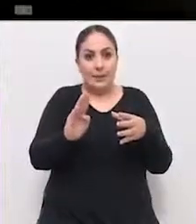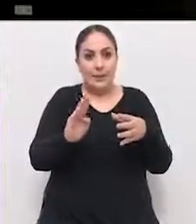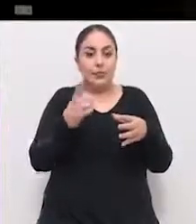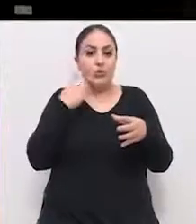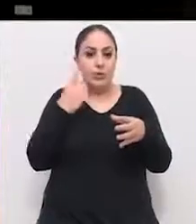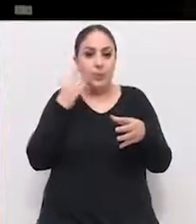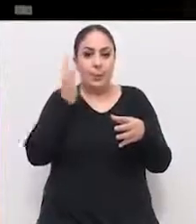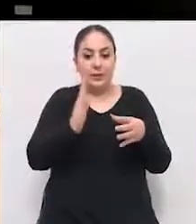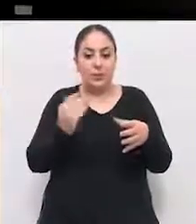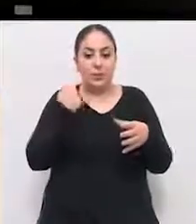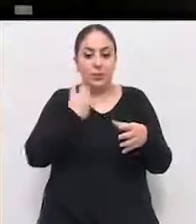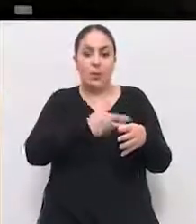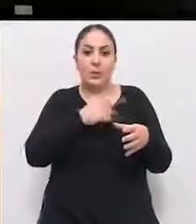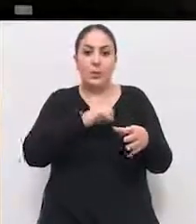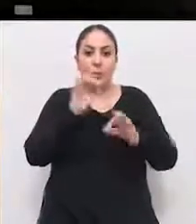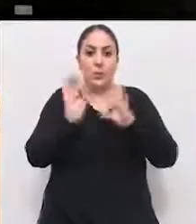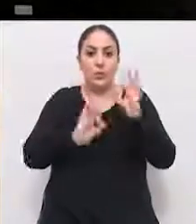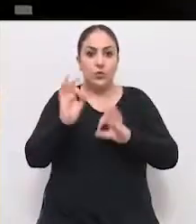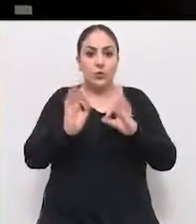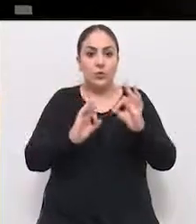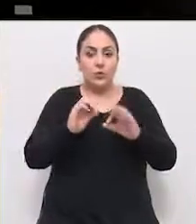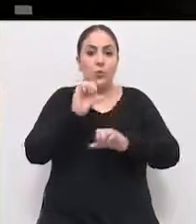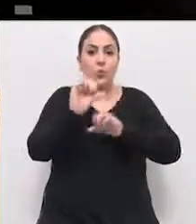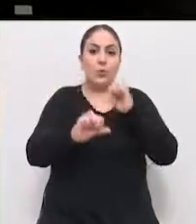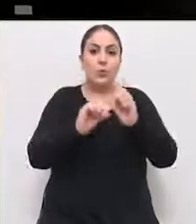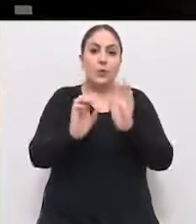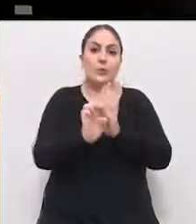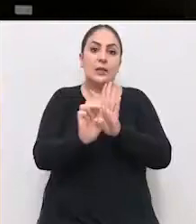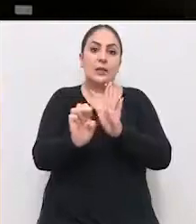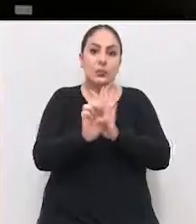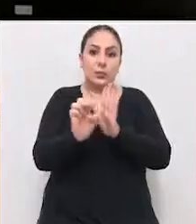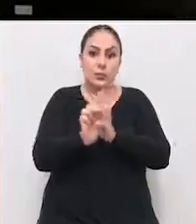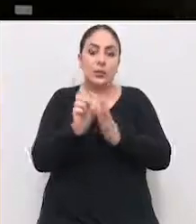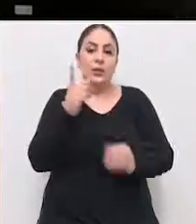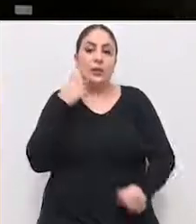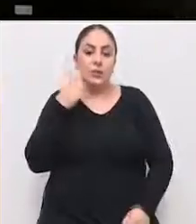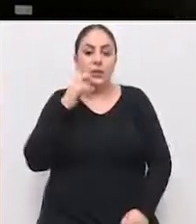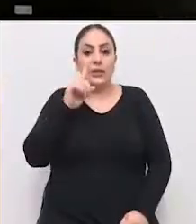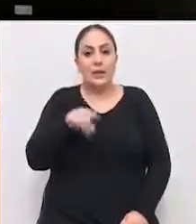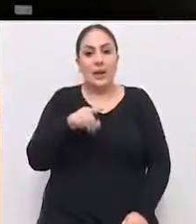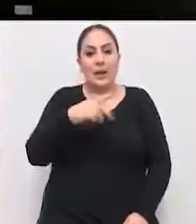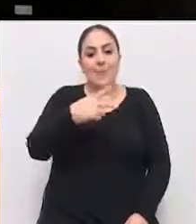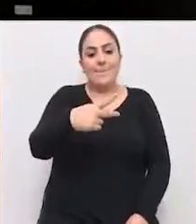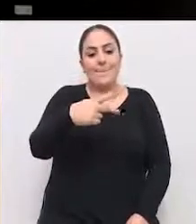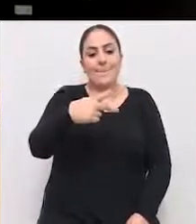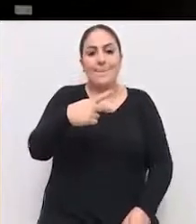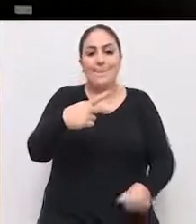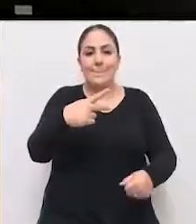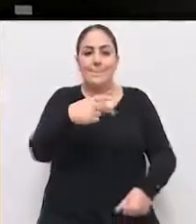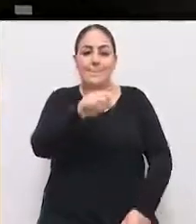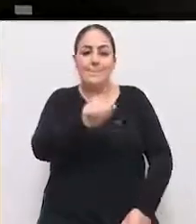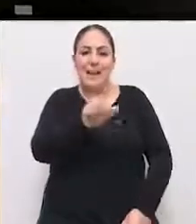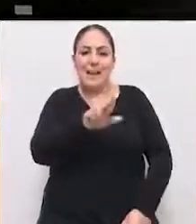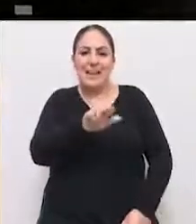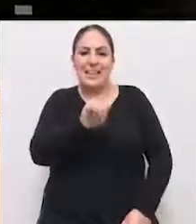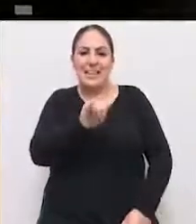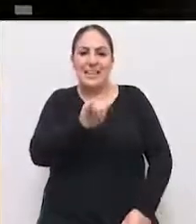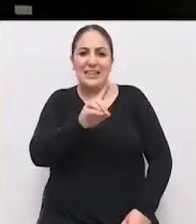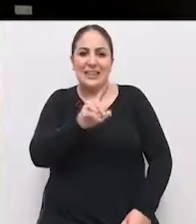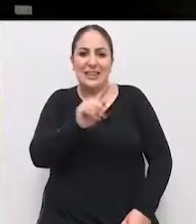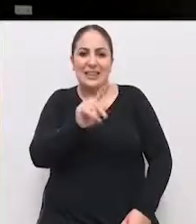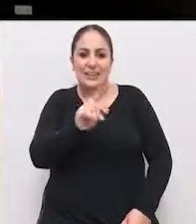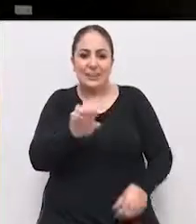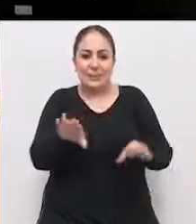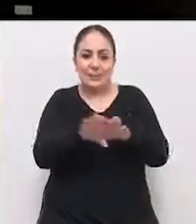Brasil, estamos com um projeto para alterar o nosso Estatuto da Advocacia, que se chama Paridade. É um projeto